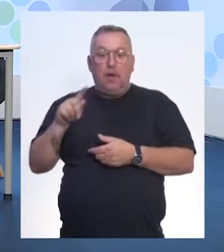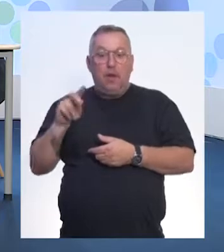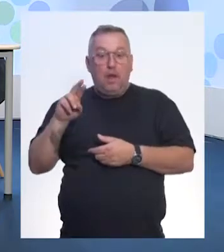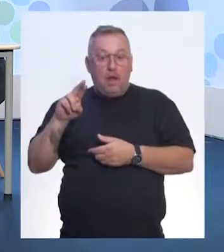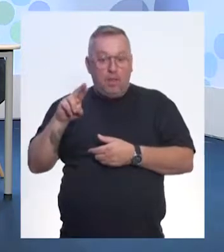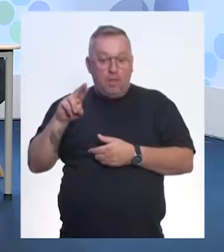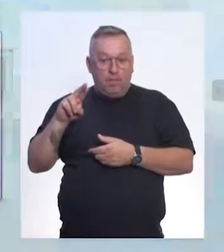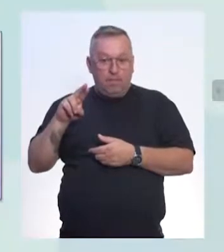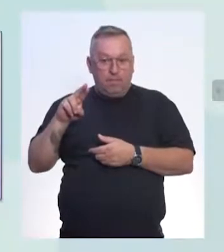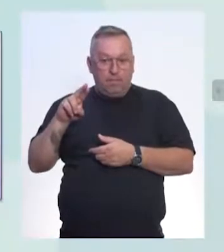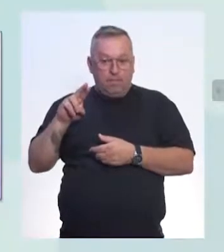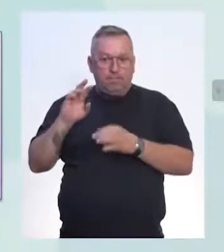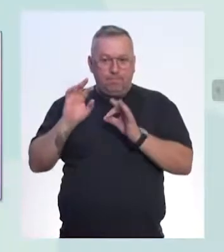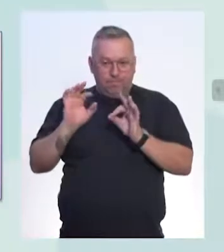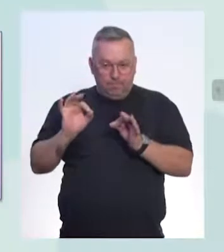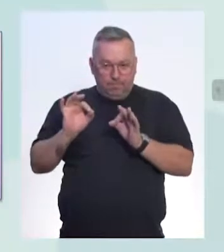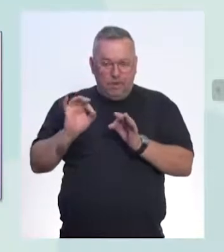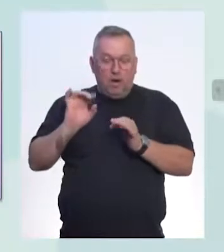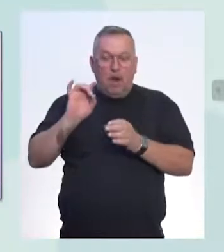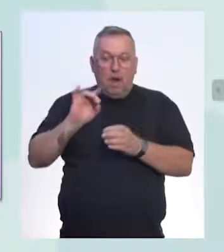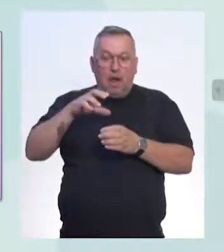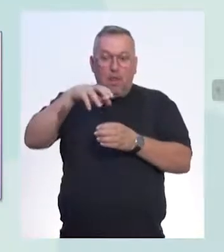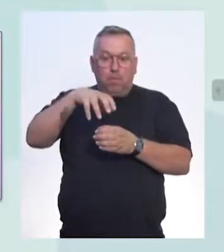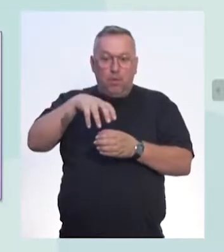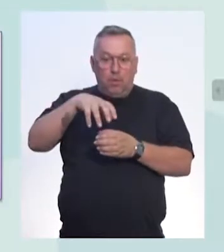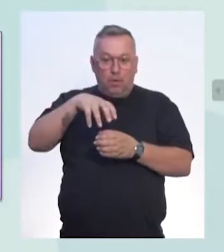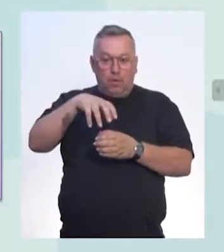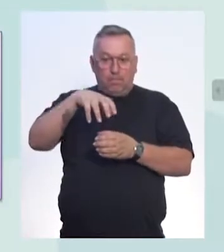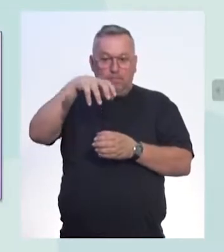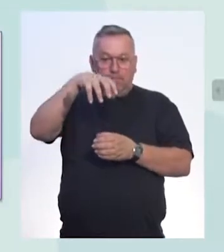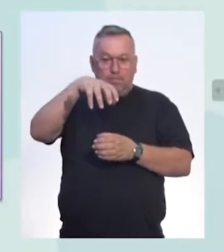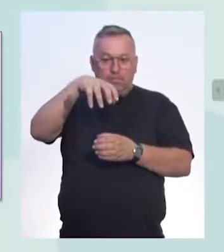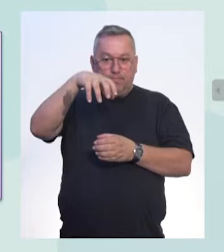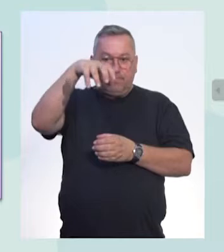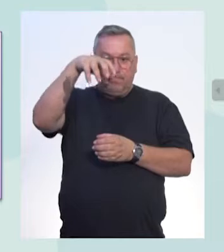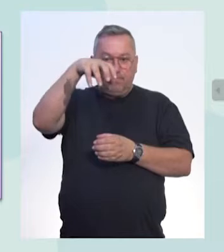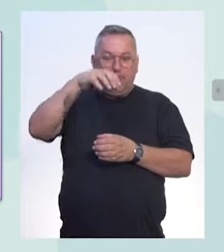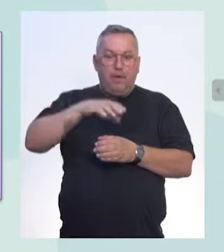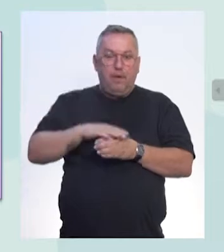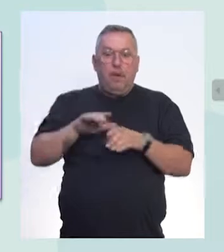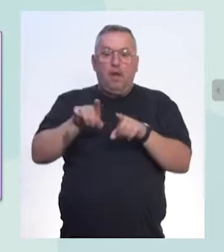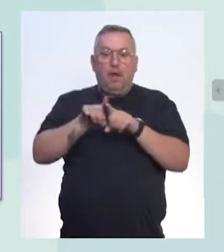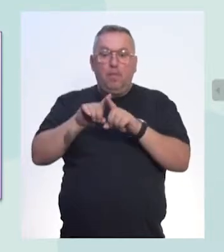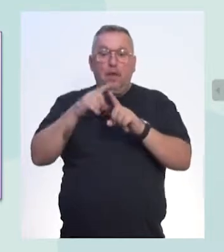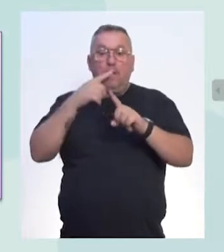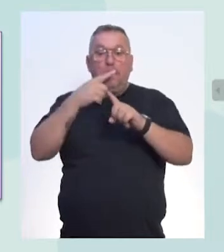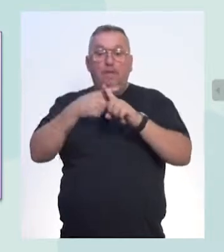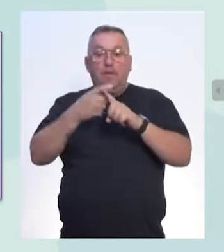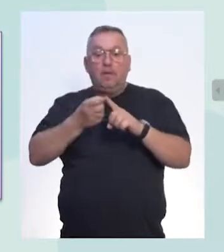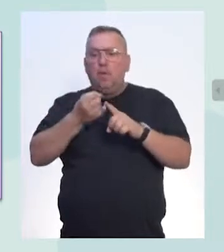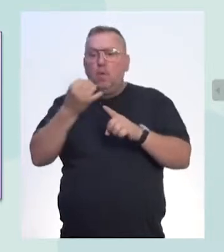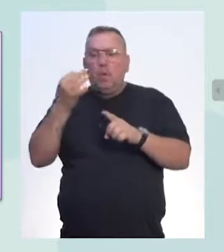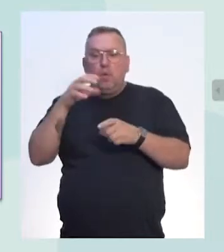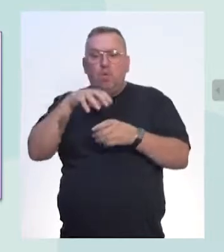de proteína a cada uma bola, correto? Vezes a quantidade de